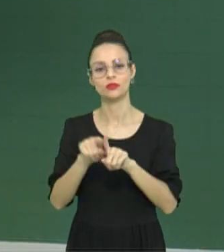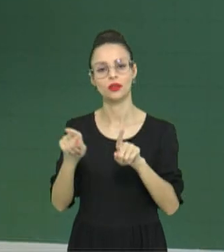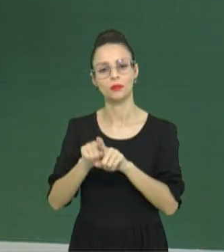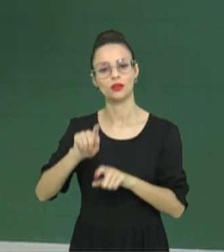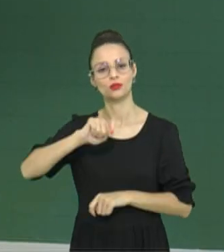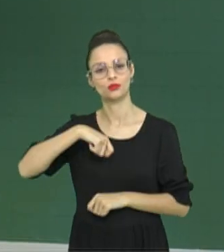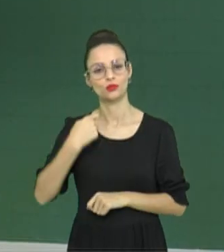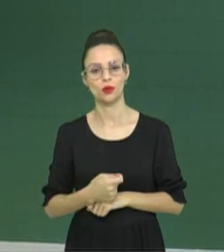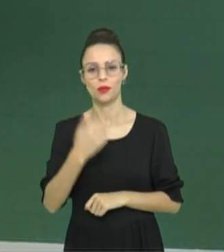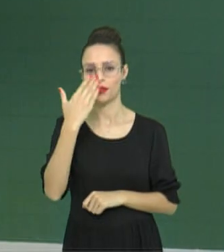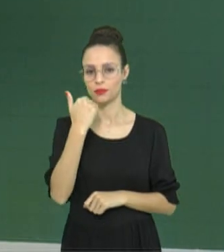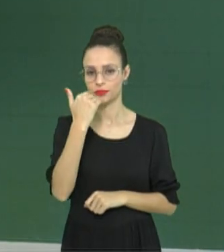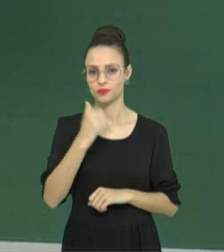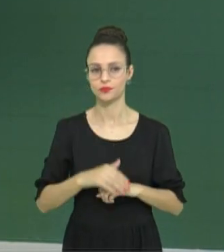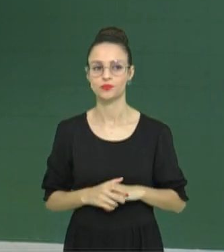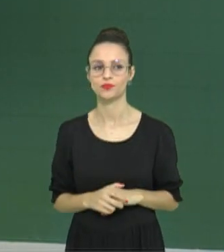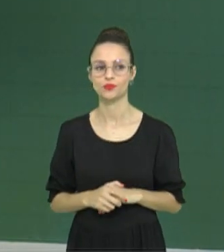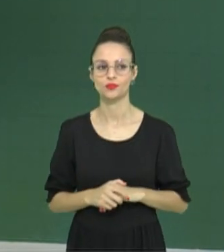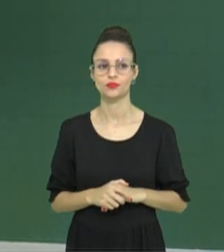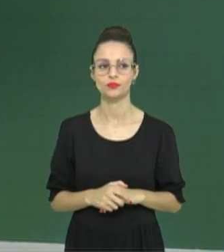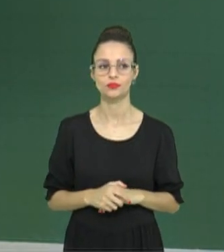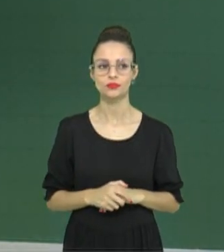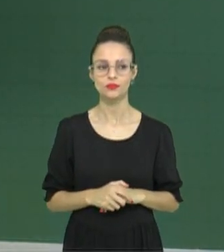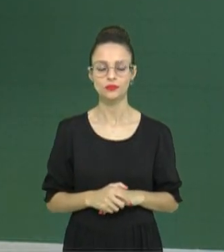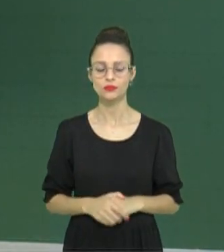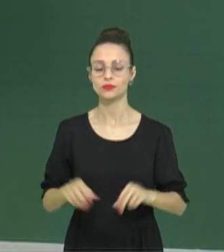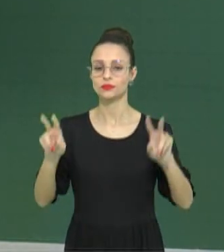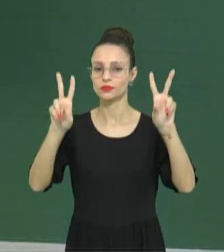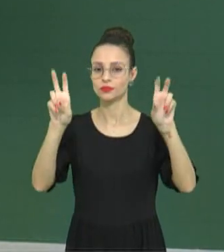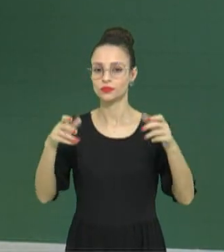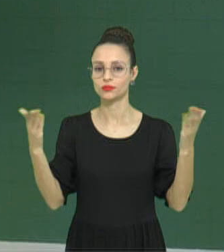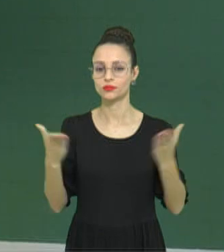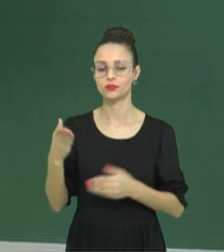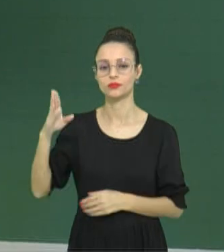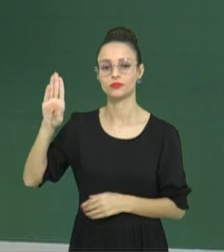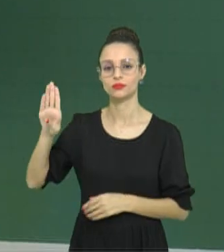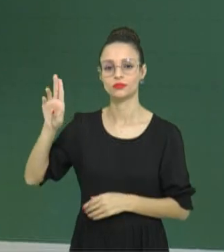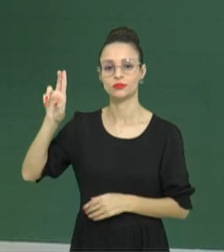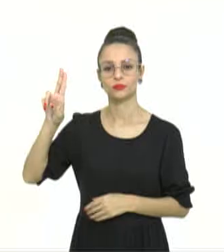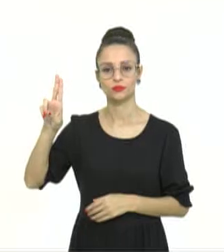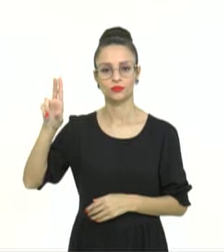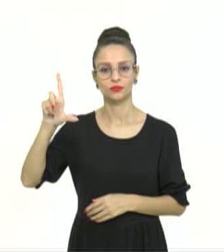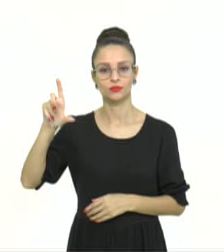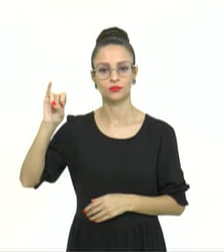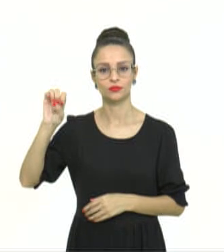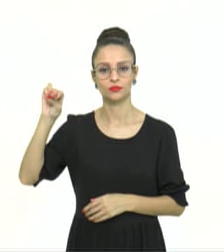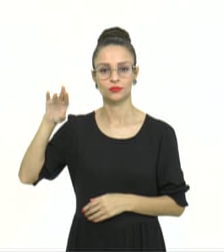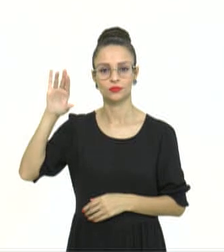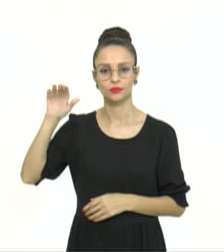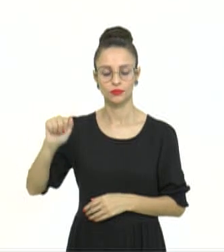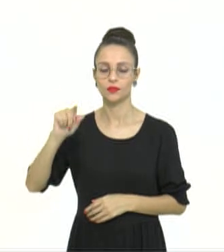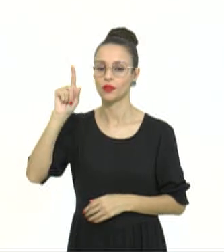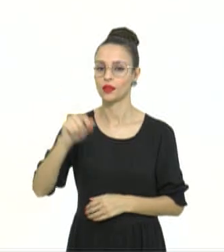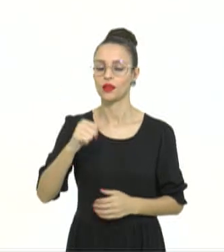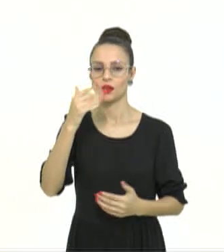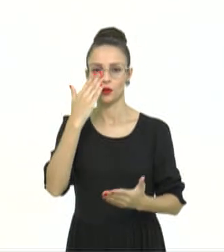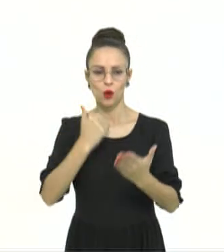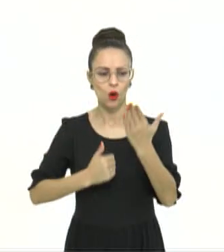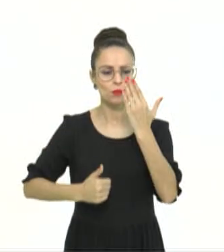relação à alimentação. Vamos falar um pouquinho também agora da bulimia, que é a